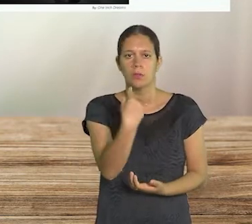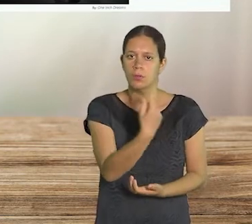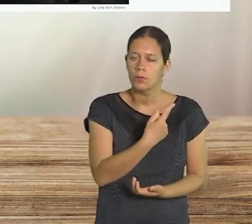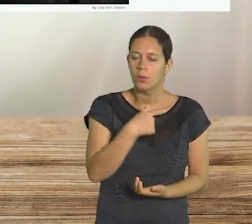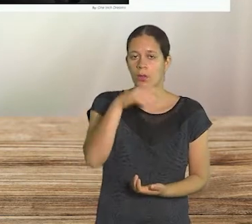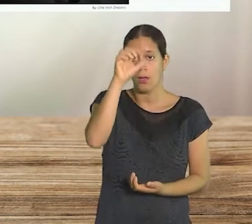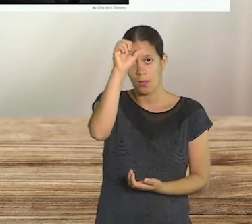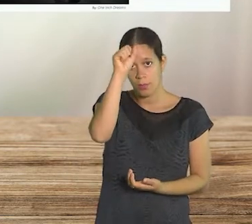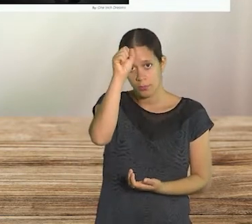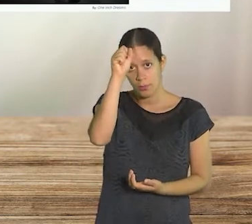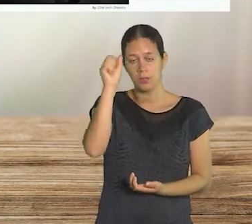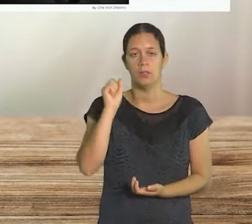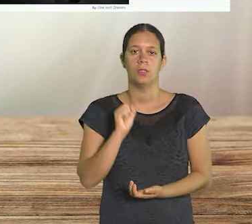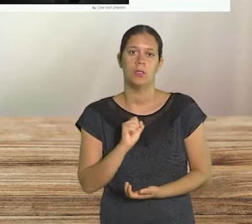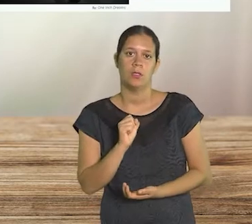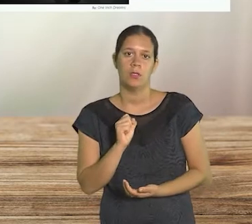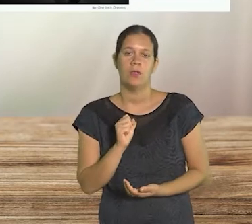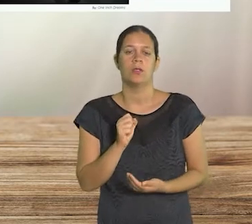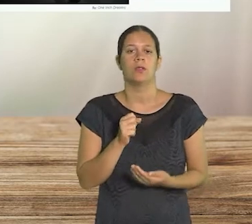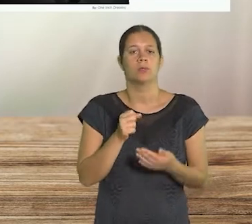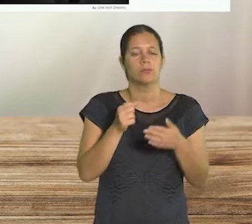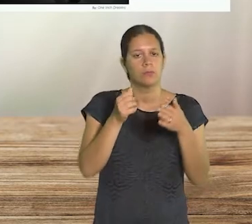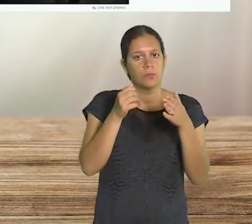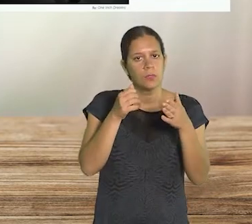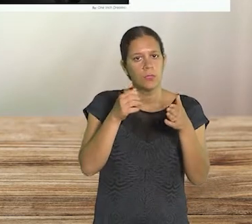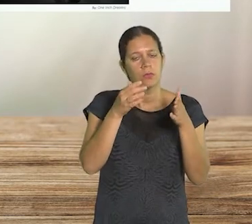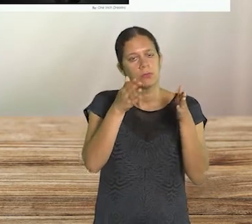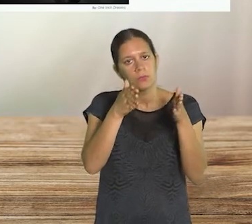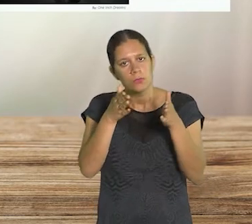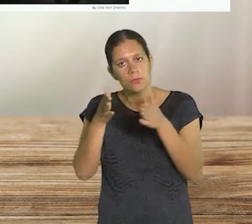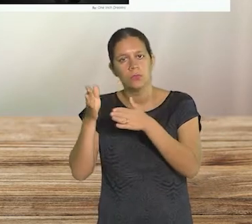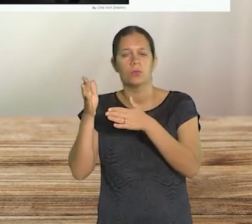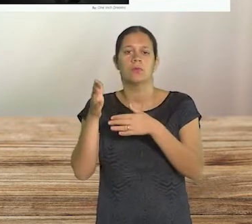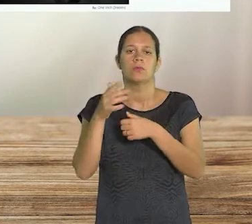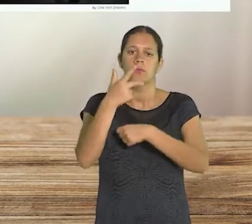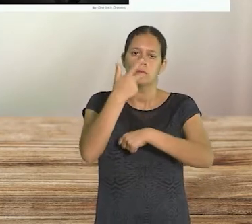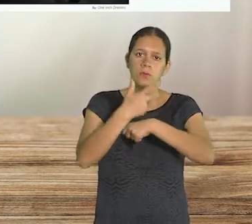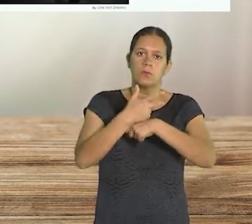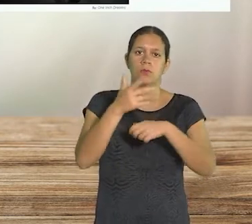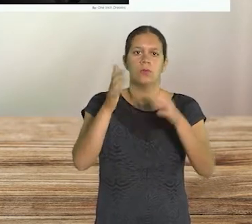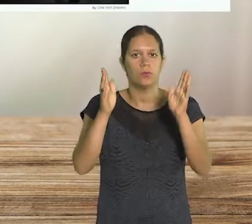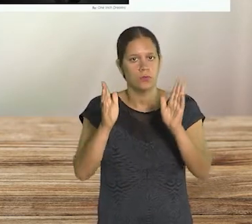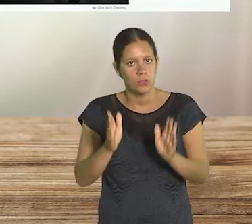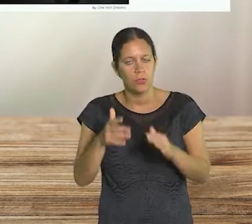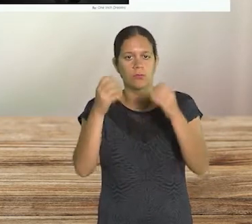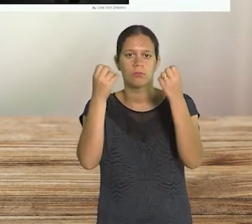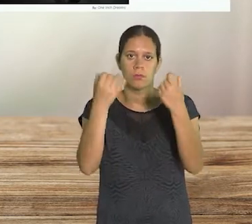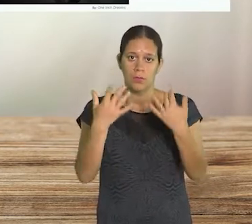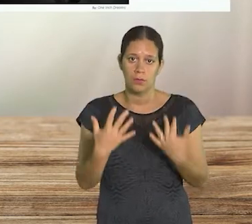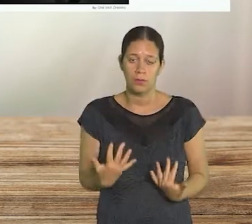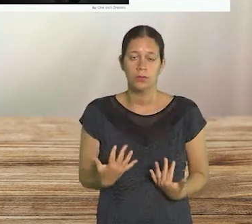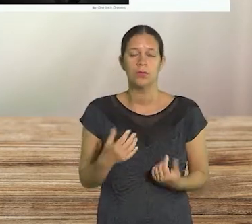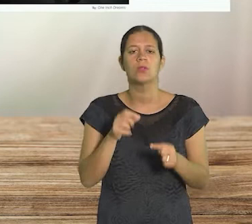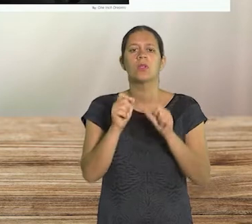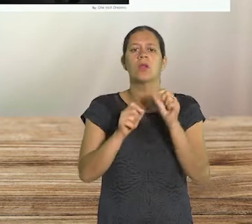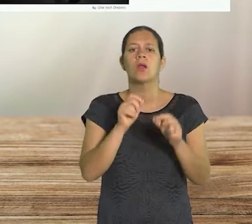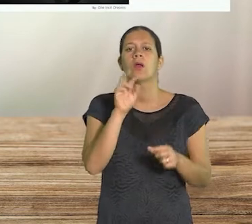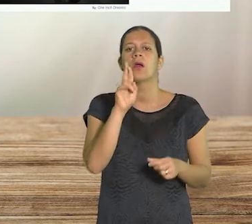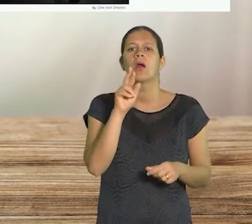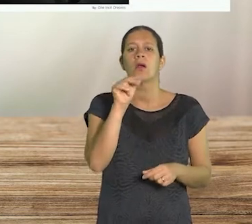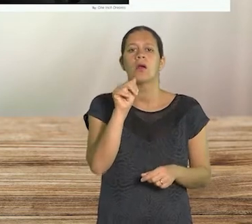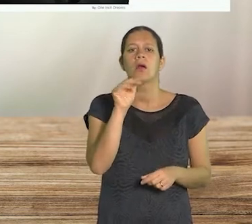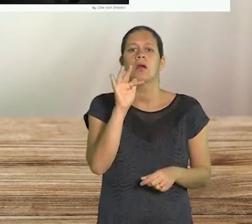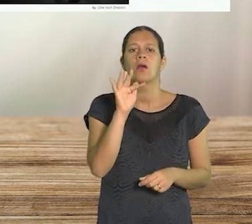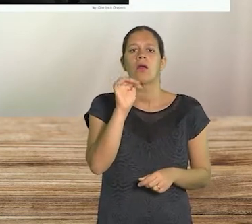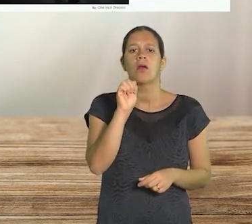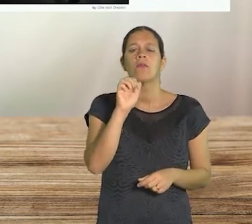disponibilizou aí para a gente aprender através do material que ele já ensina um pouco sobre o slackline. Então, quem é Rafael